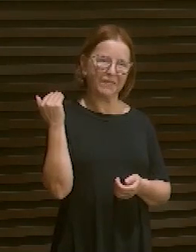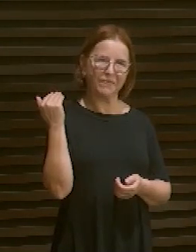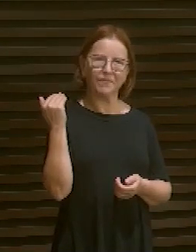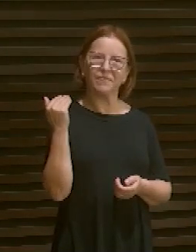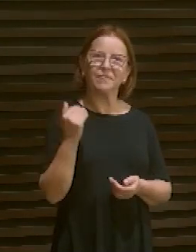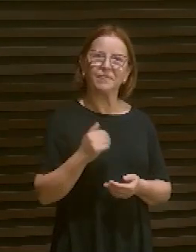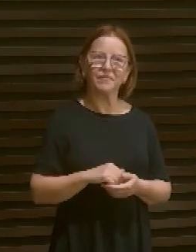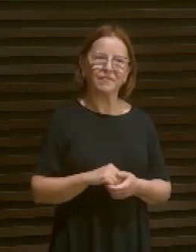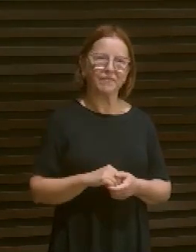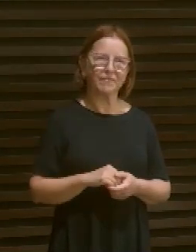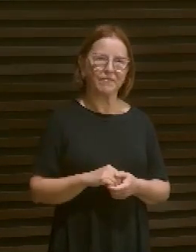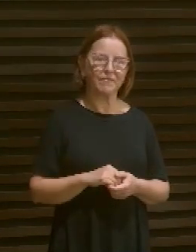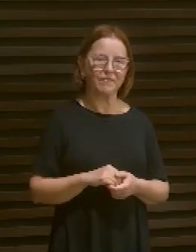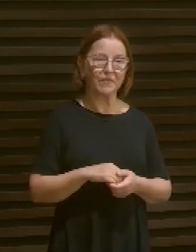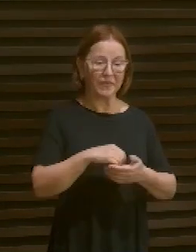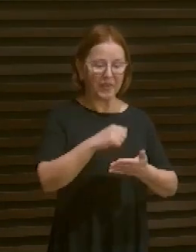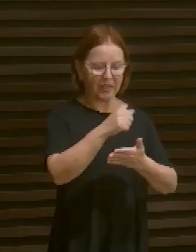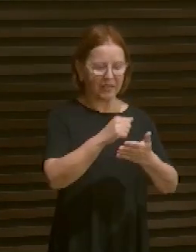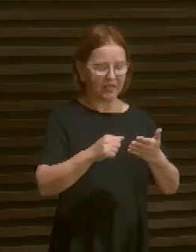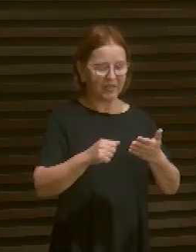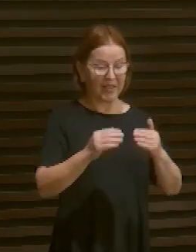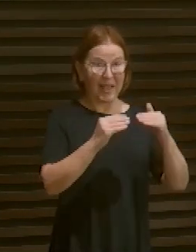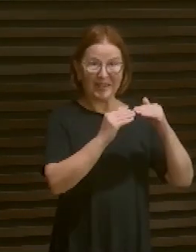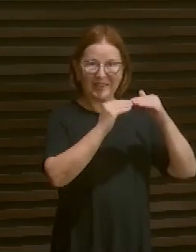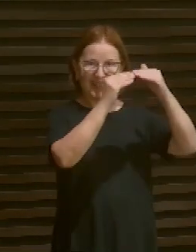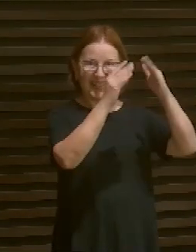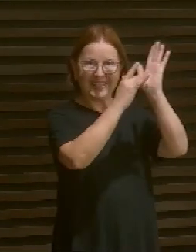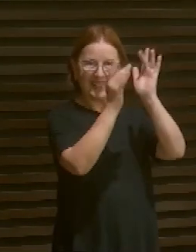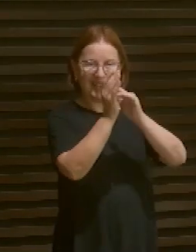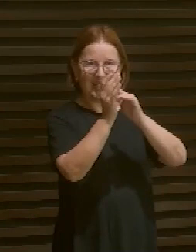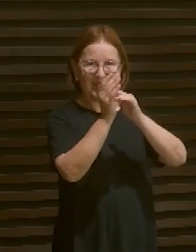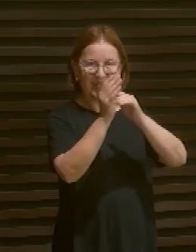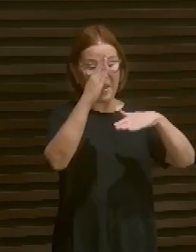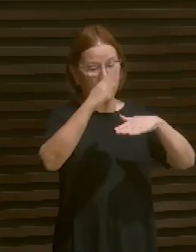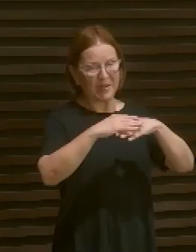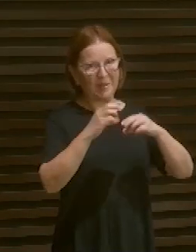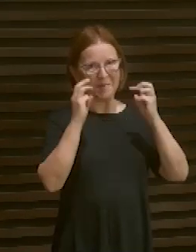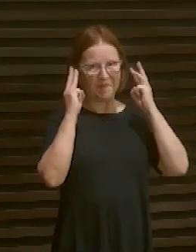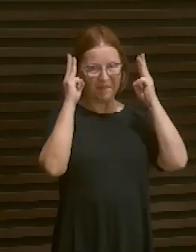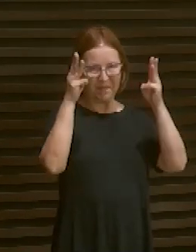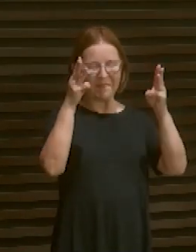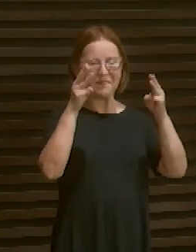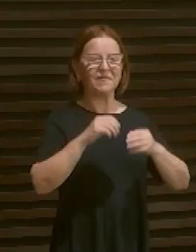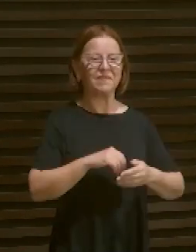Ele descreve a superioridade de Jesus sobre Moisés.